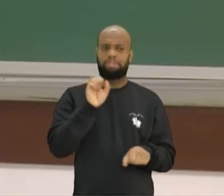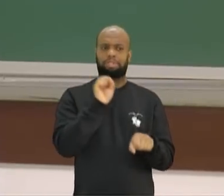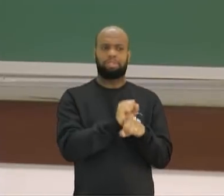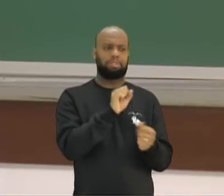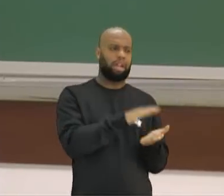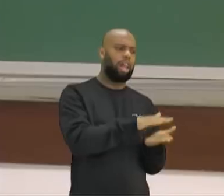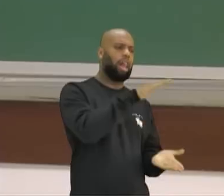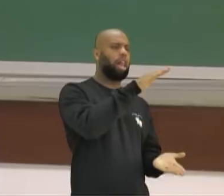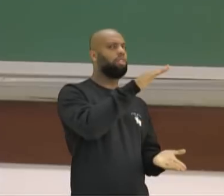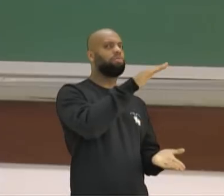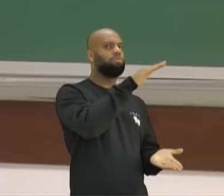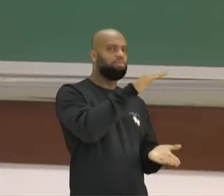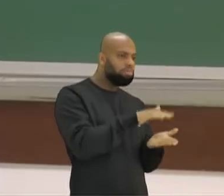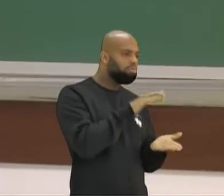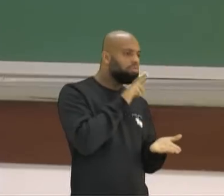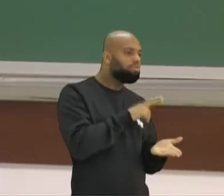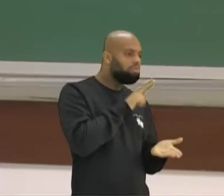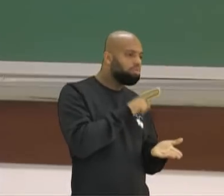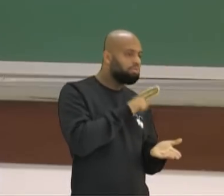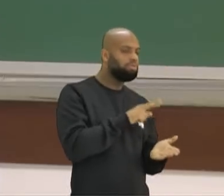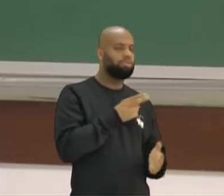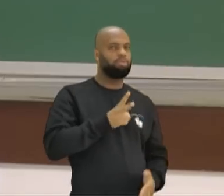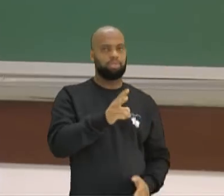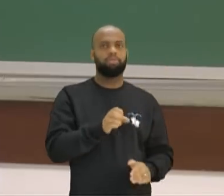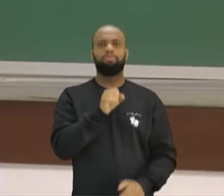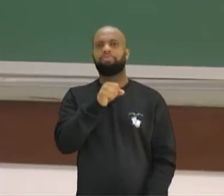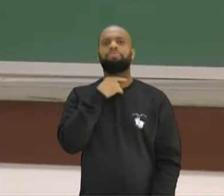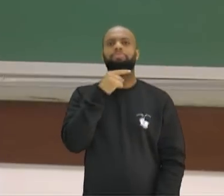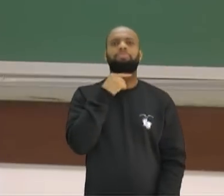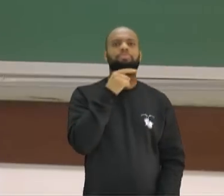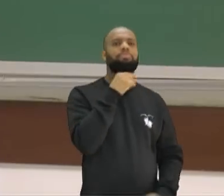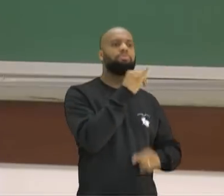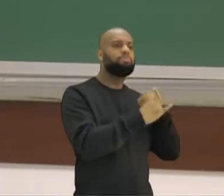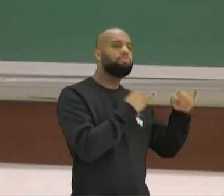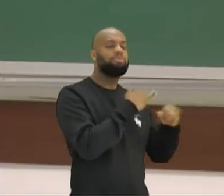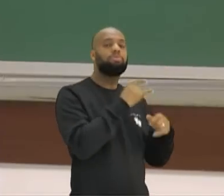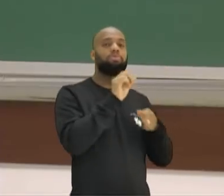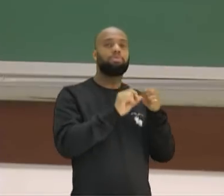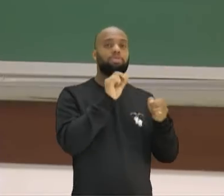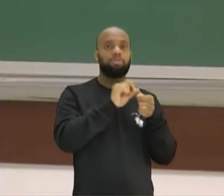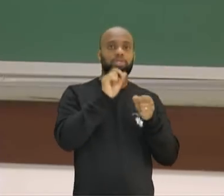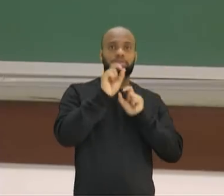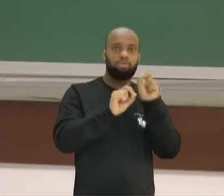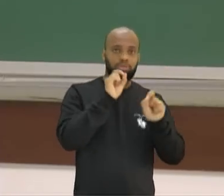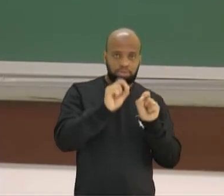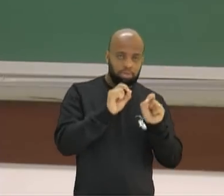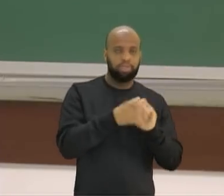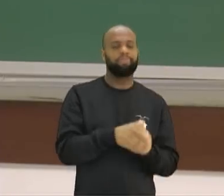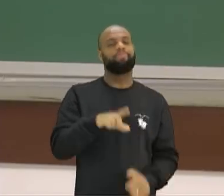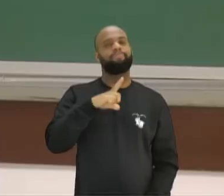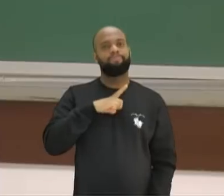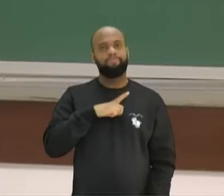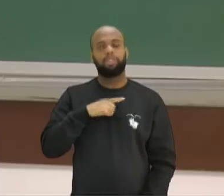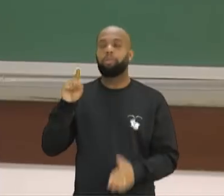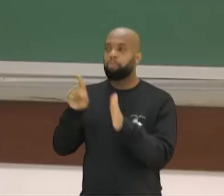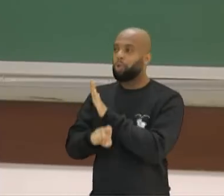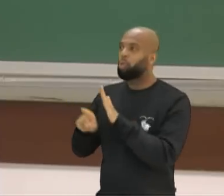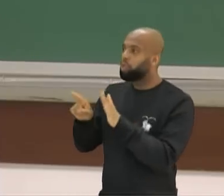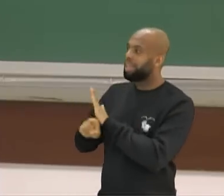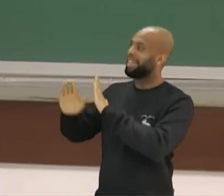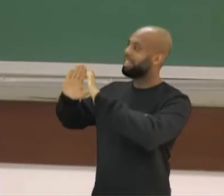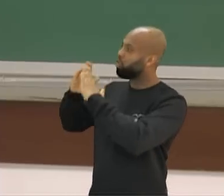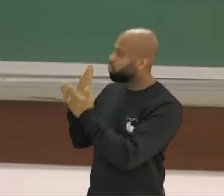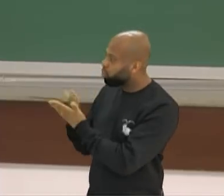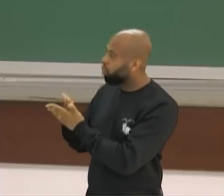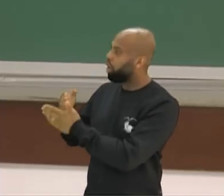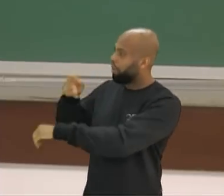acumularem. E daí se eu não tenho acesso à internet, o que eu vou fazer? Liga lá para a tua escola, conversa com a diretora, com a pedagoga,